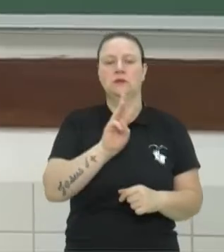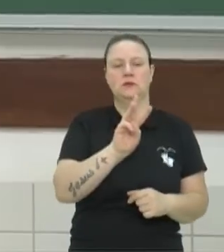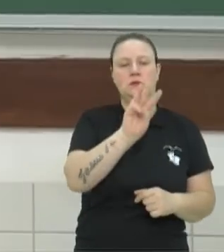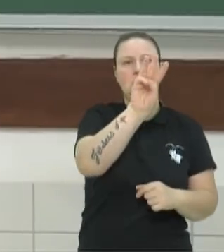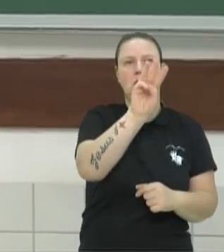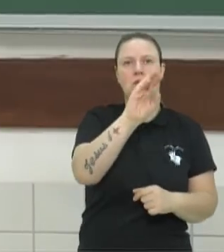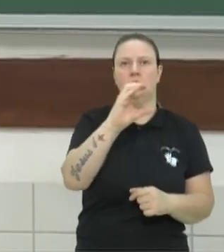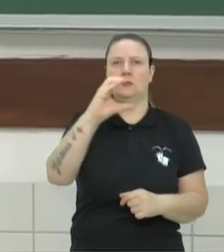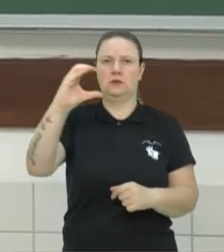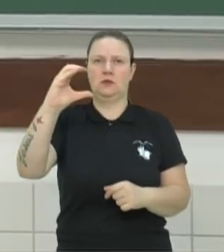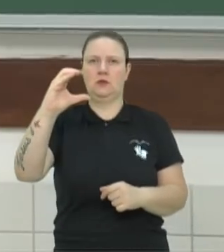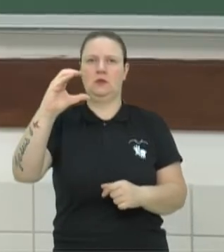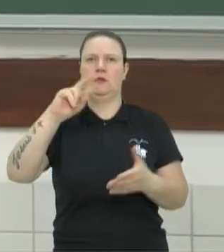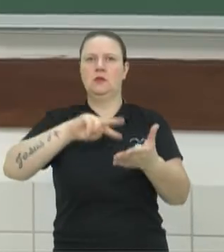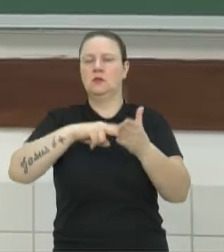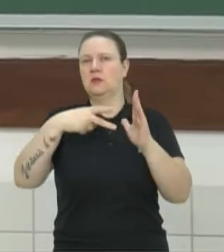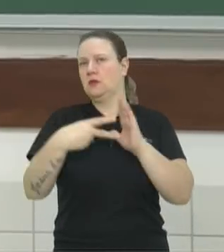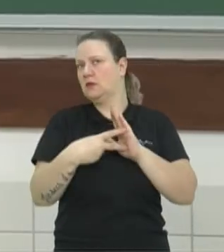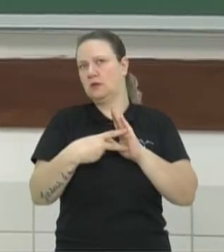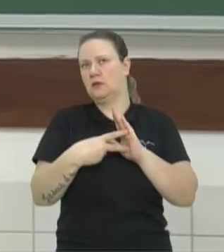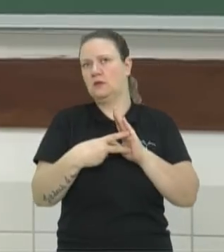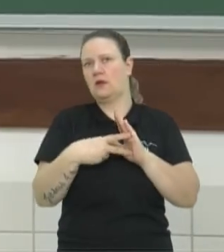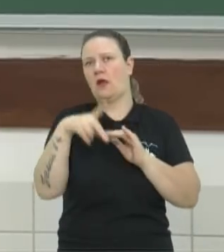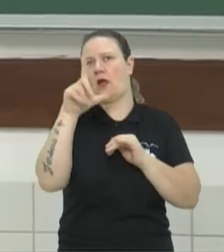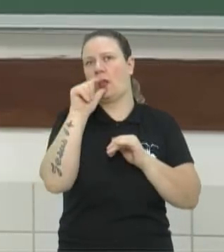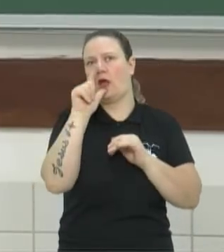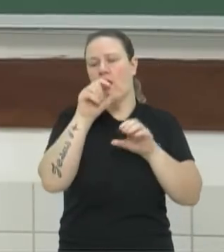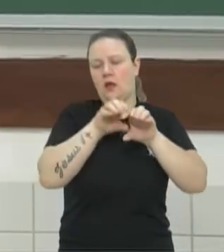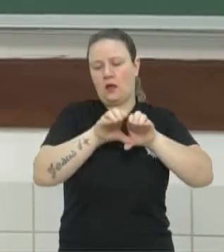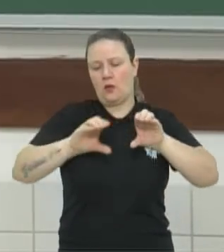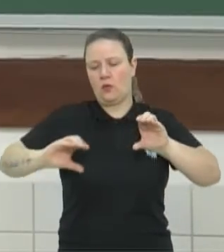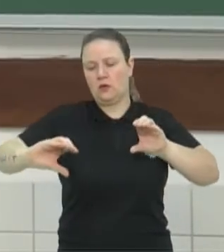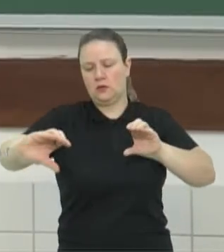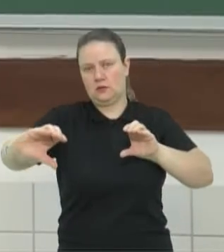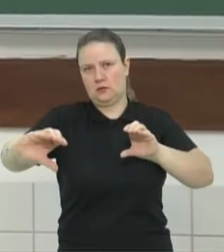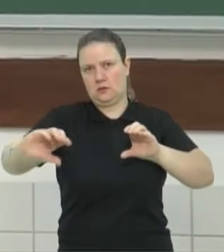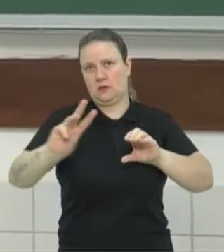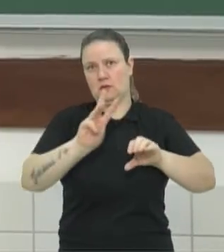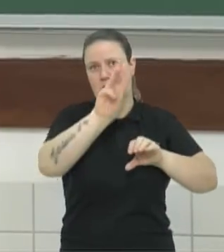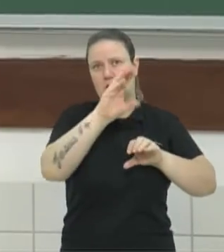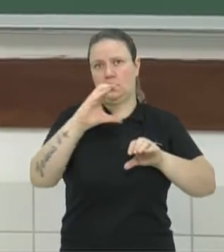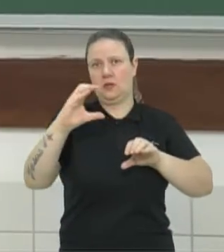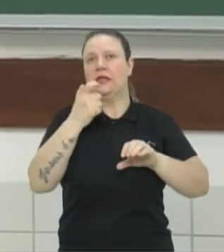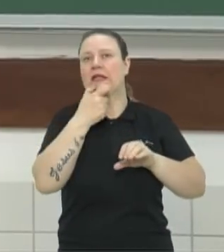água encanada em inglês. Não sei por que no Brasil é colocado WC, mas tudo bem. Ou está